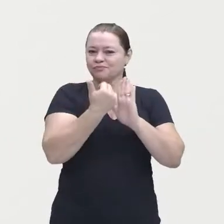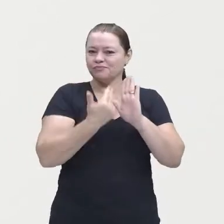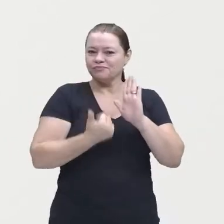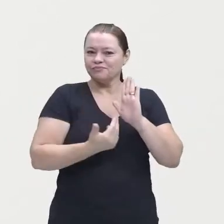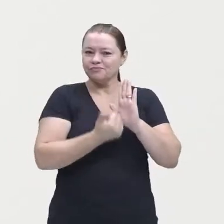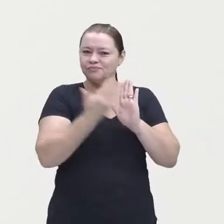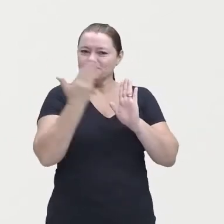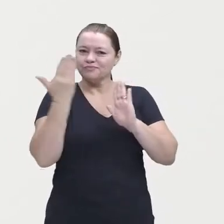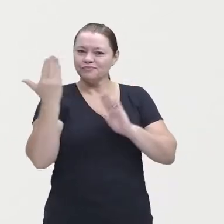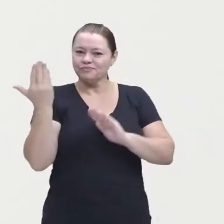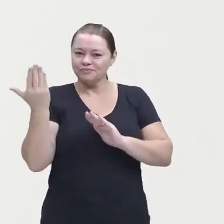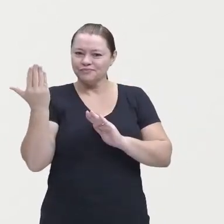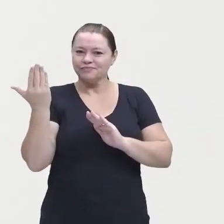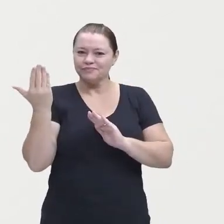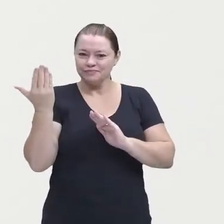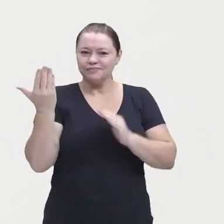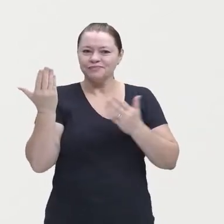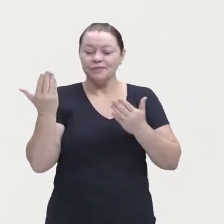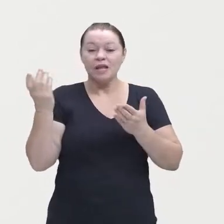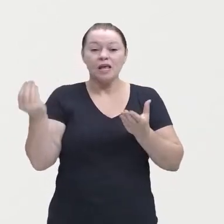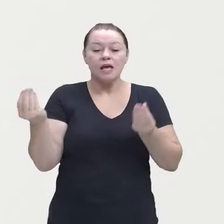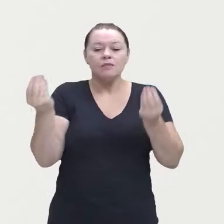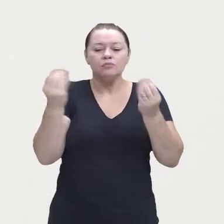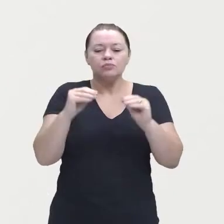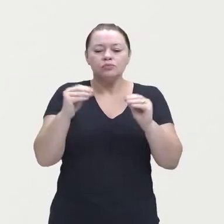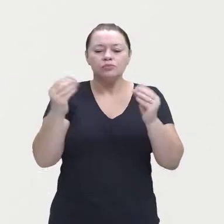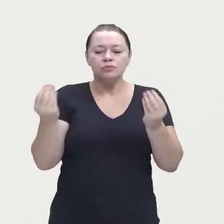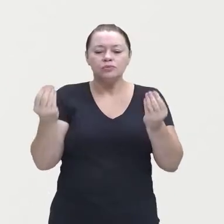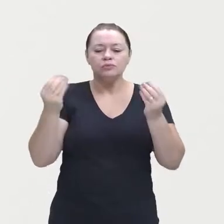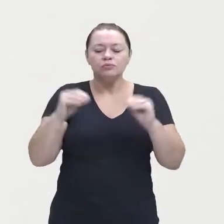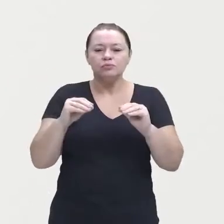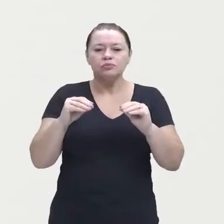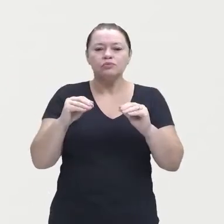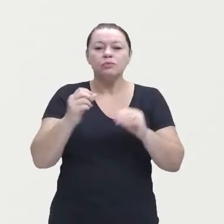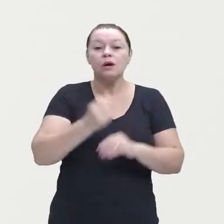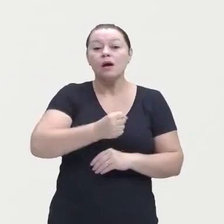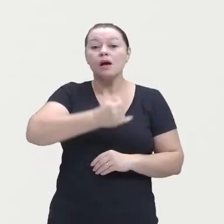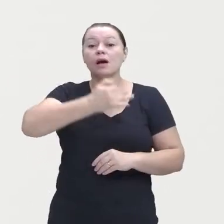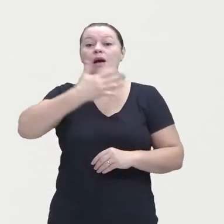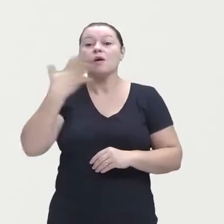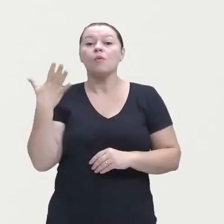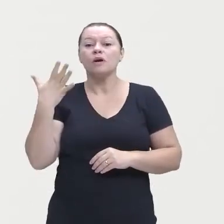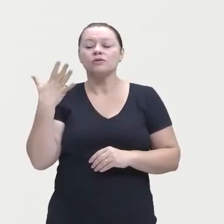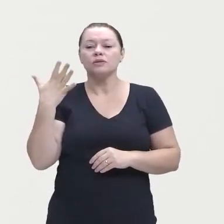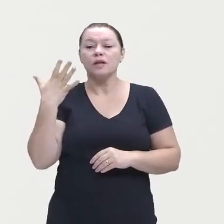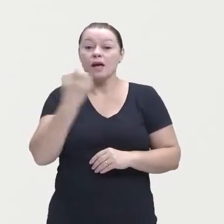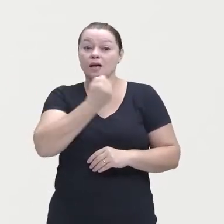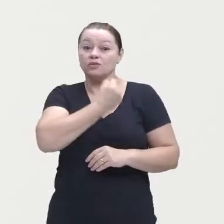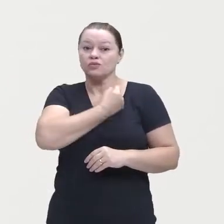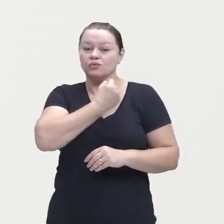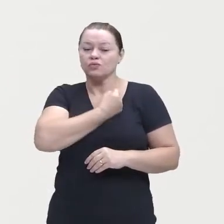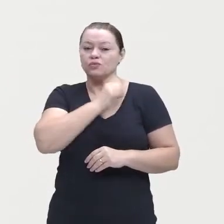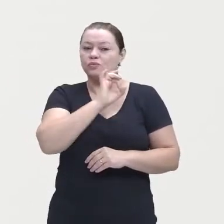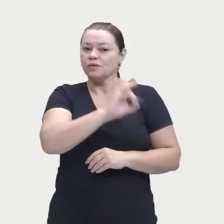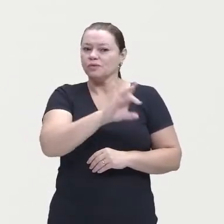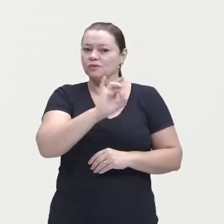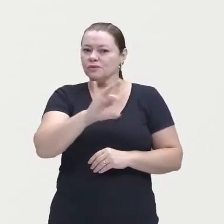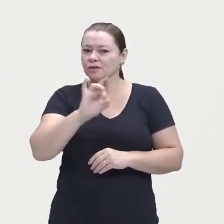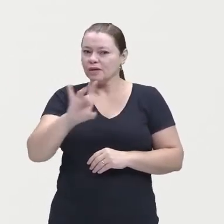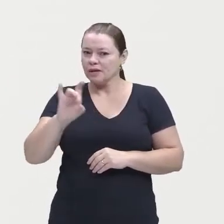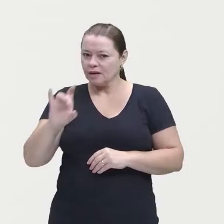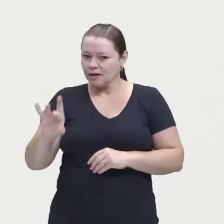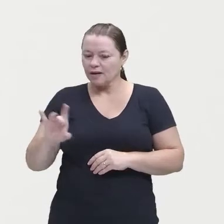presentes neste desenho e coloque o número da quantidade de cada uma no